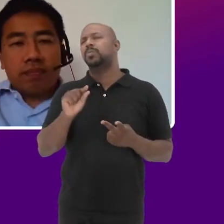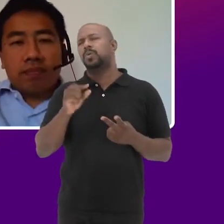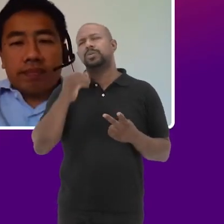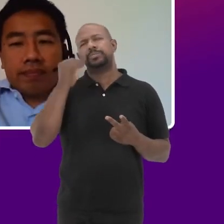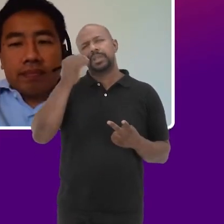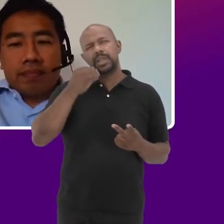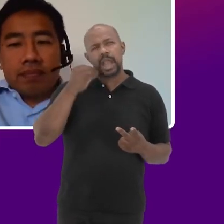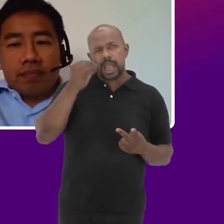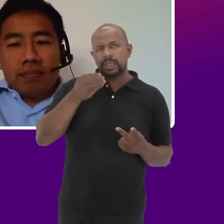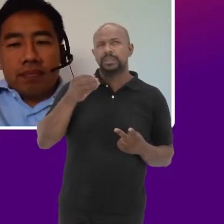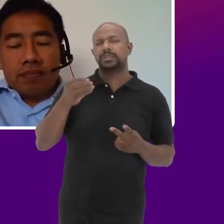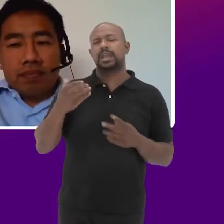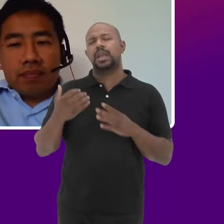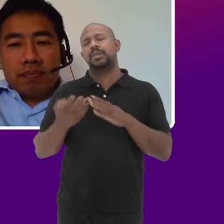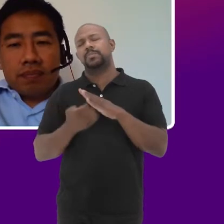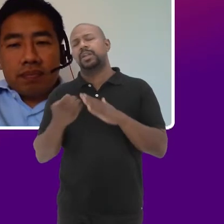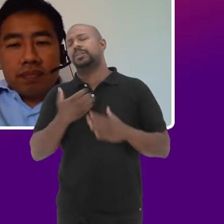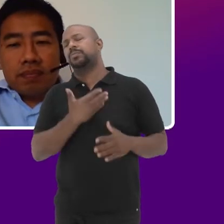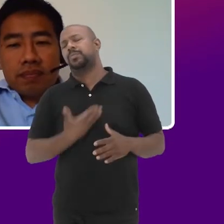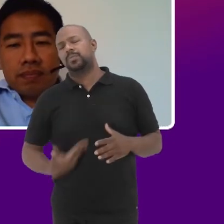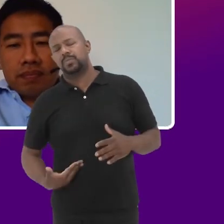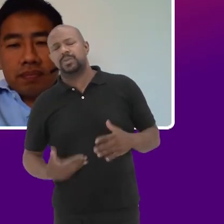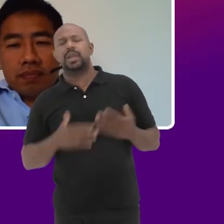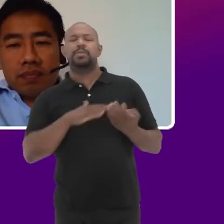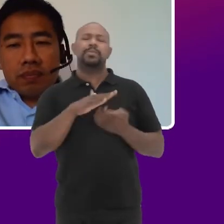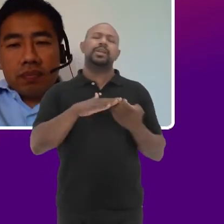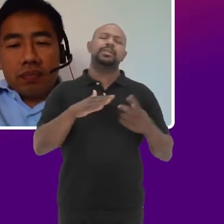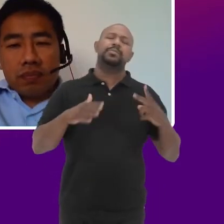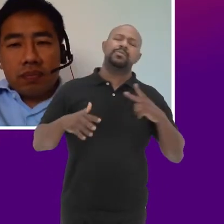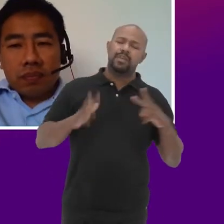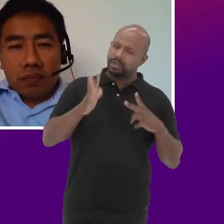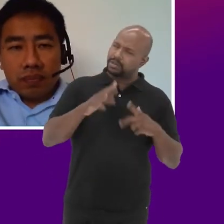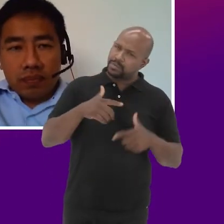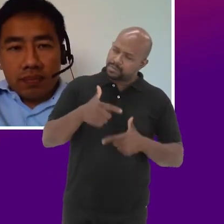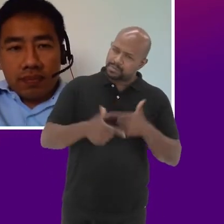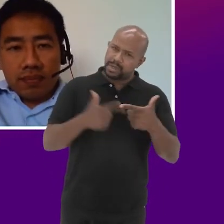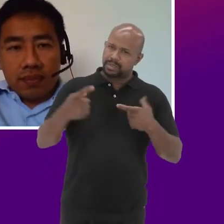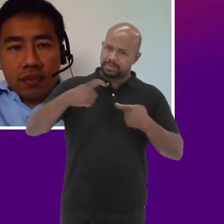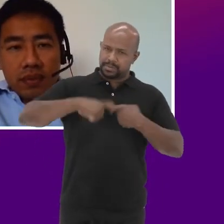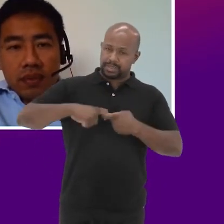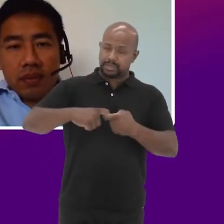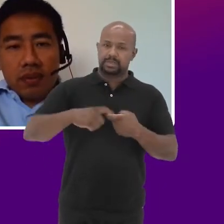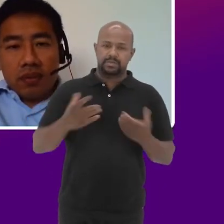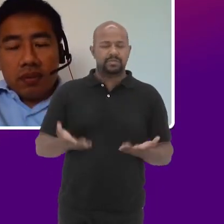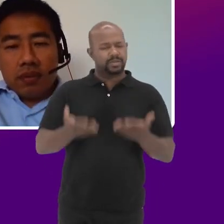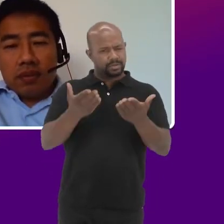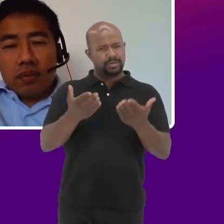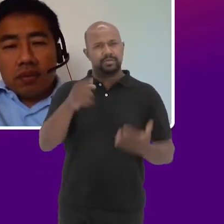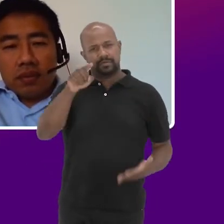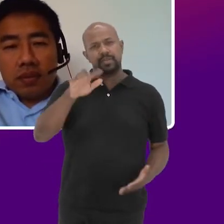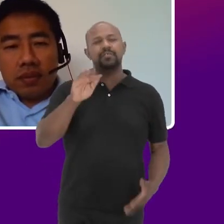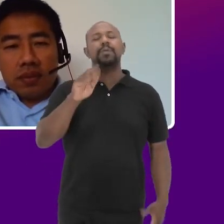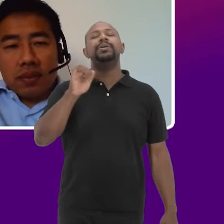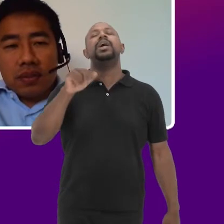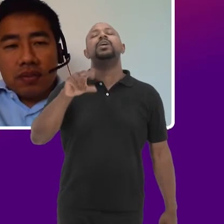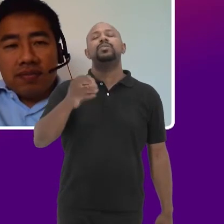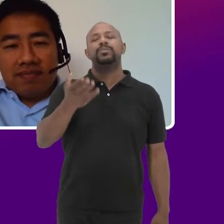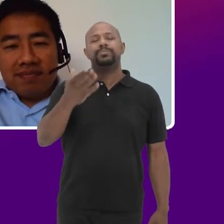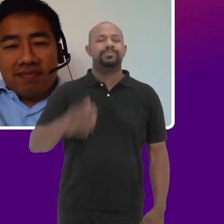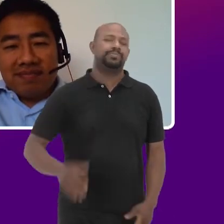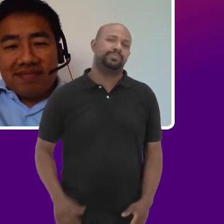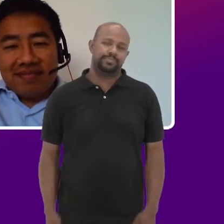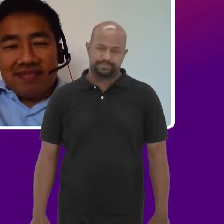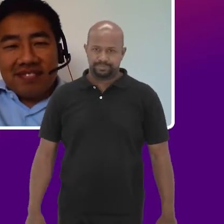dessa experiência, né, público-privada que ele vem aí realizando nessas parcerias. É com você agora,